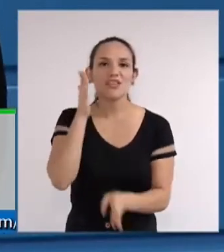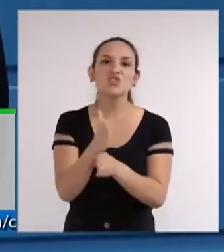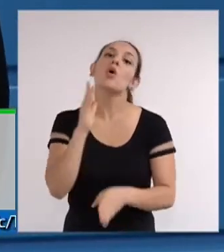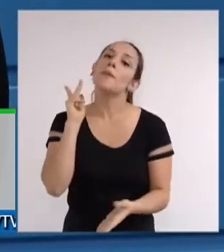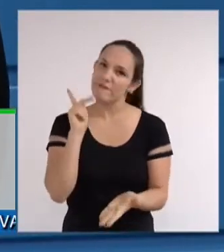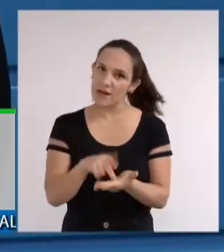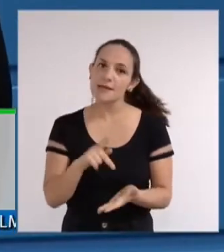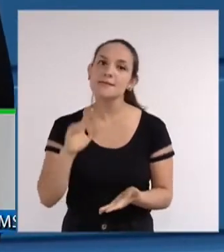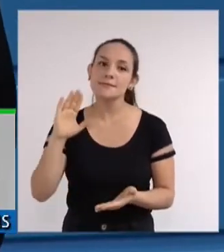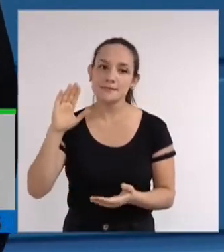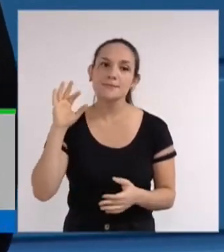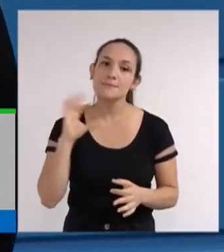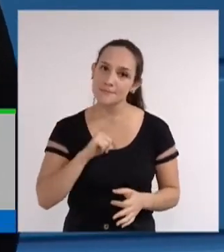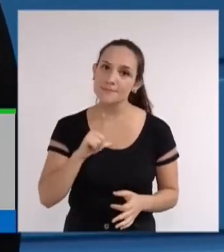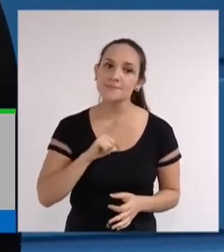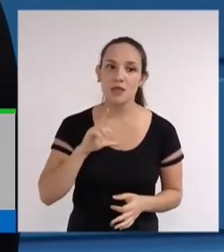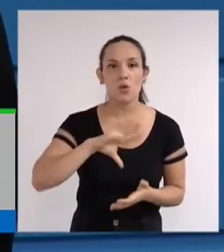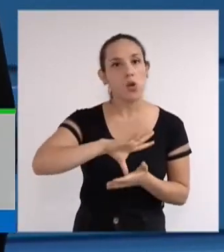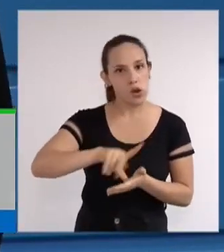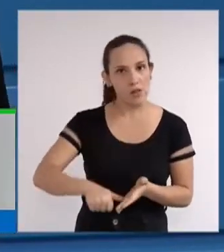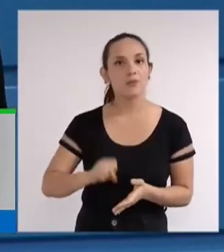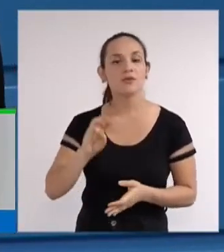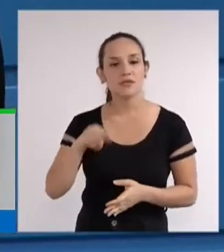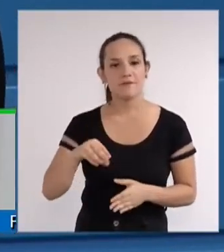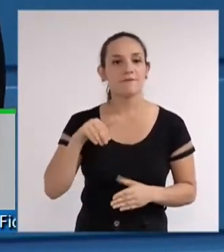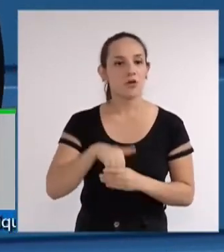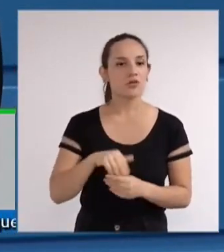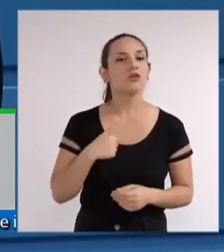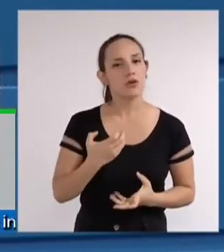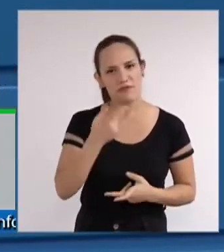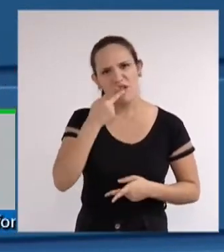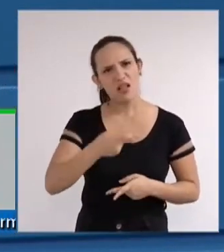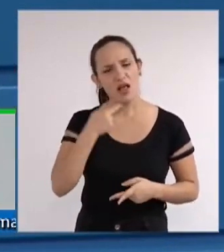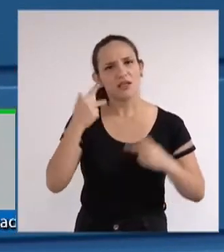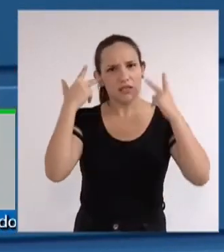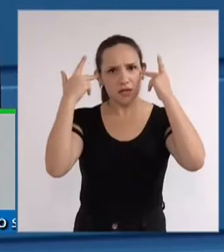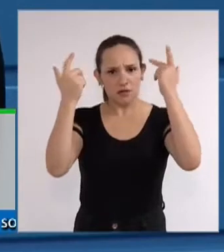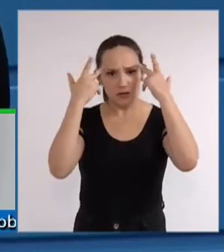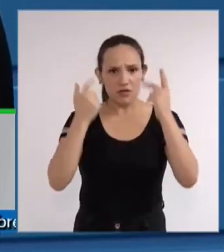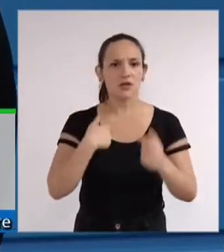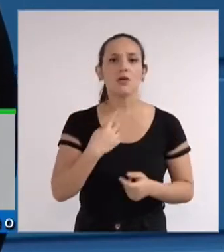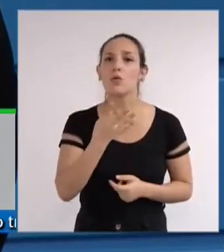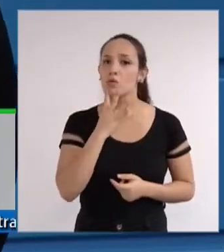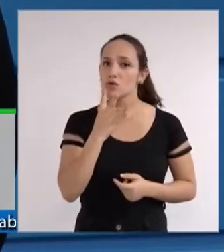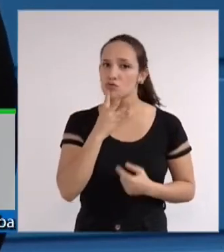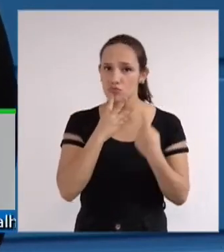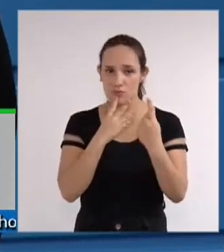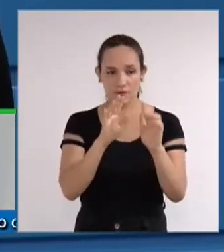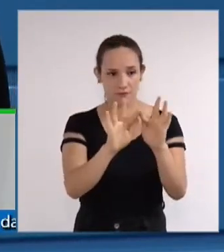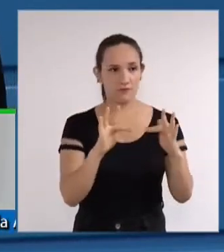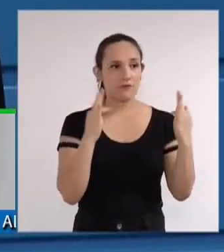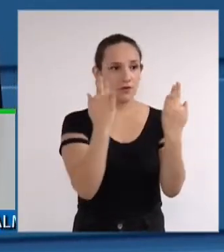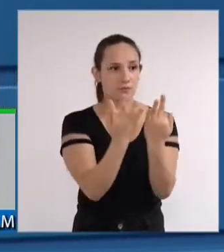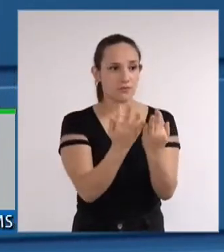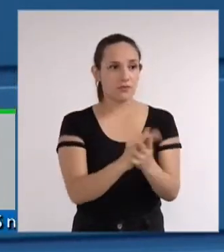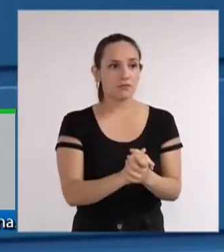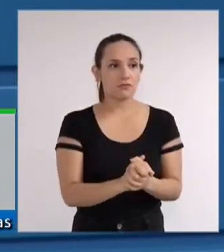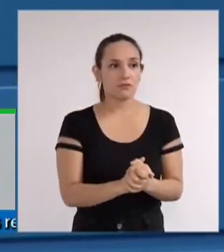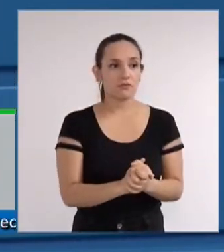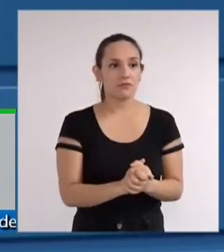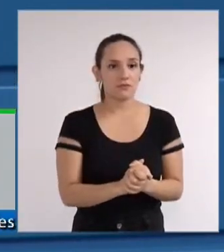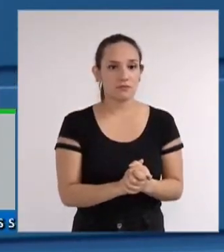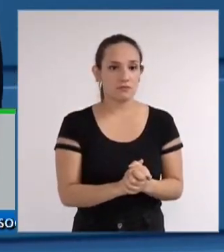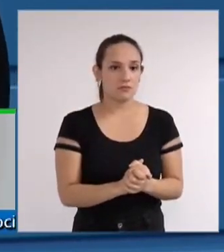que existe. E vou dizer bem tranquilo para o senhor, eu conheço uma família que eles